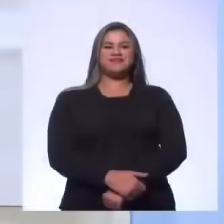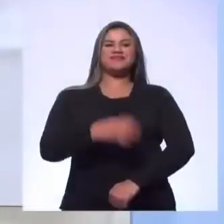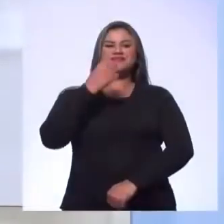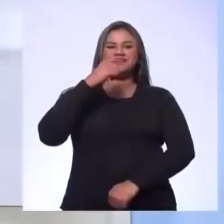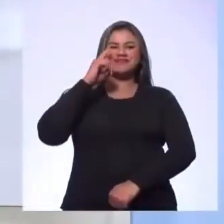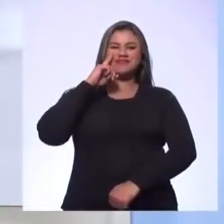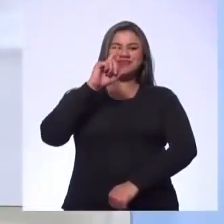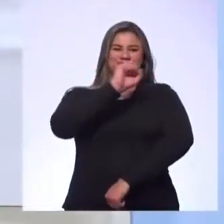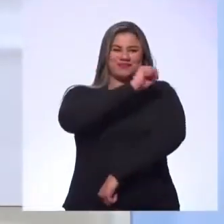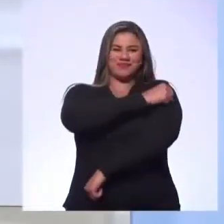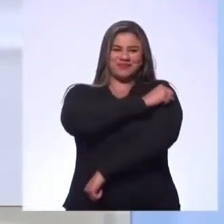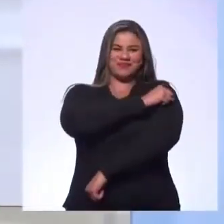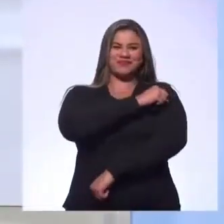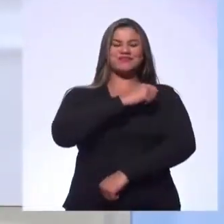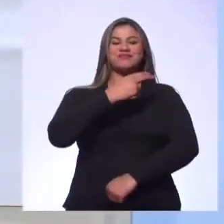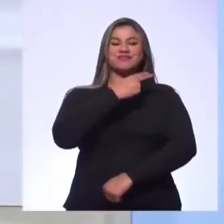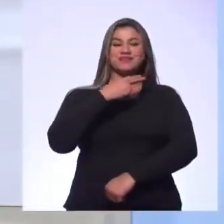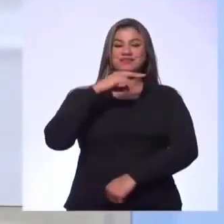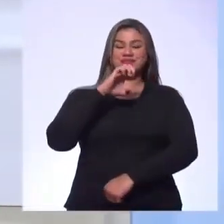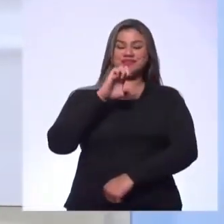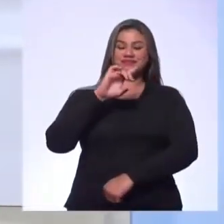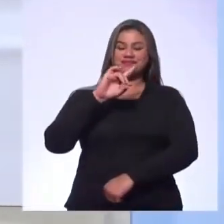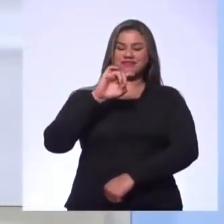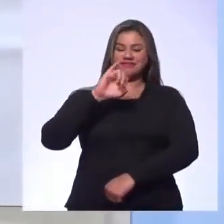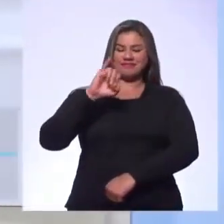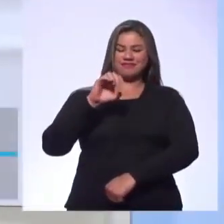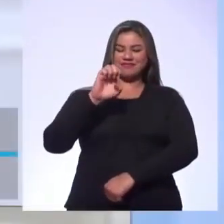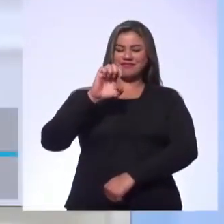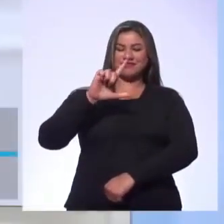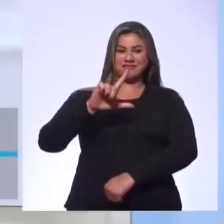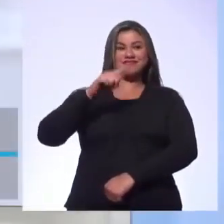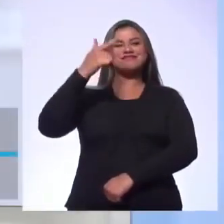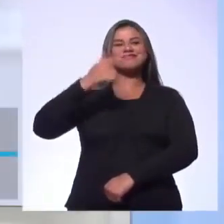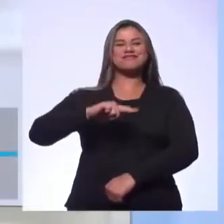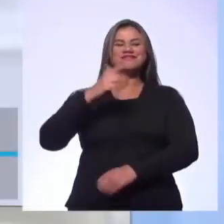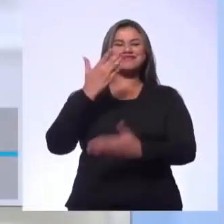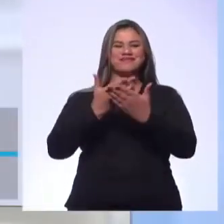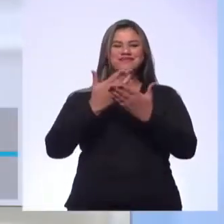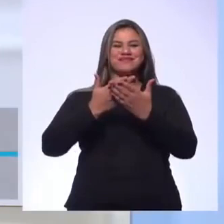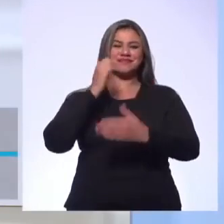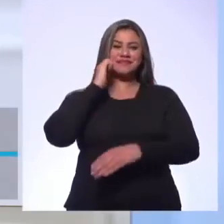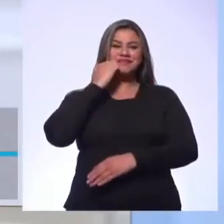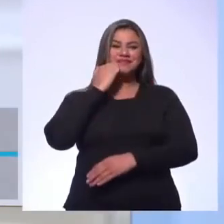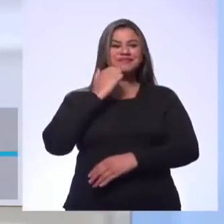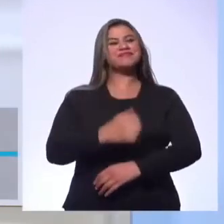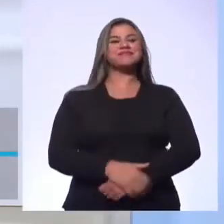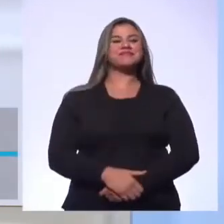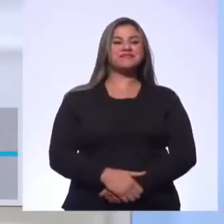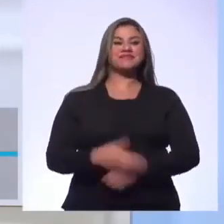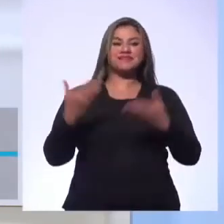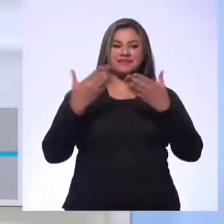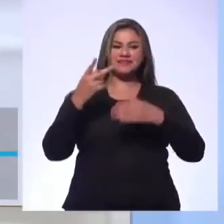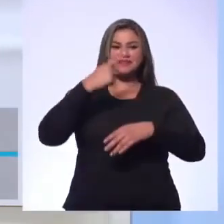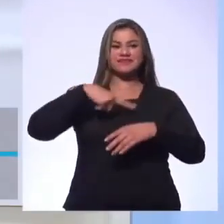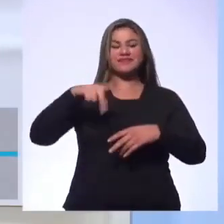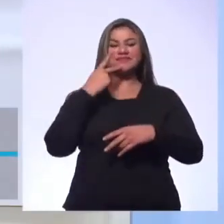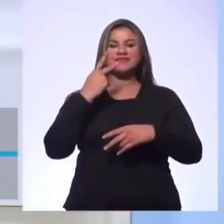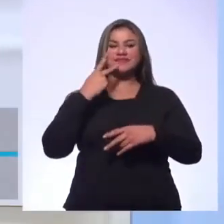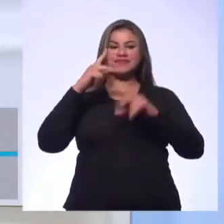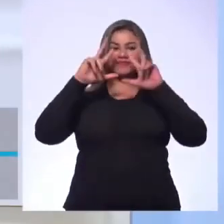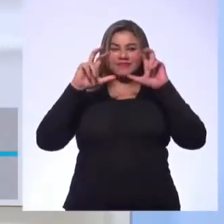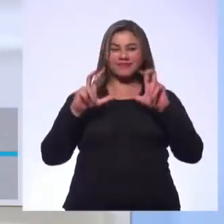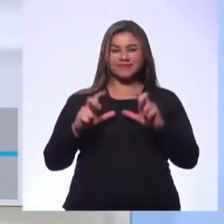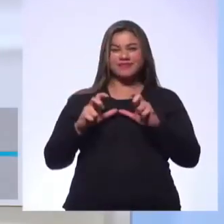Bom dia, oitavano. Eu sou o professor Joel e estamos aqui para mais uma aula de ciências. Hoje a gente vai falar um pouquinho sobre